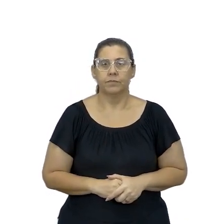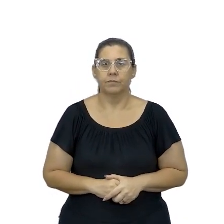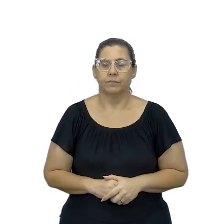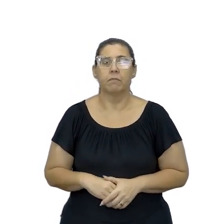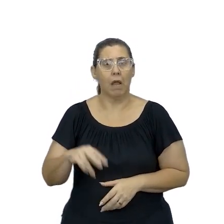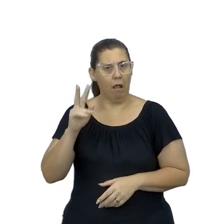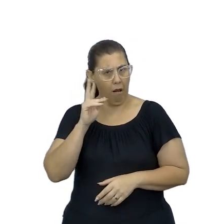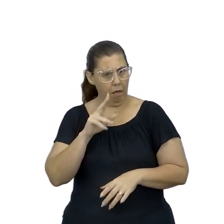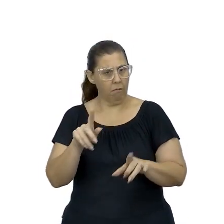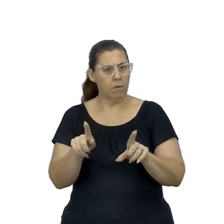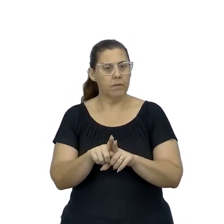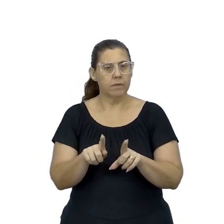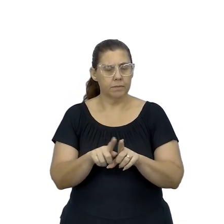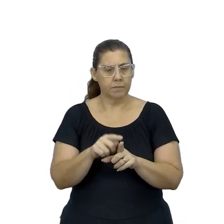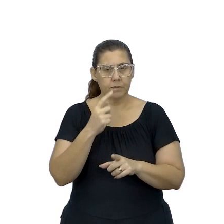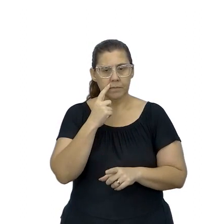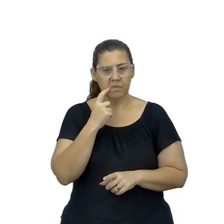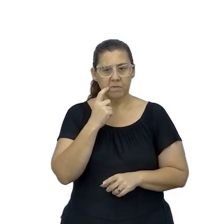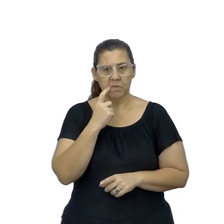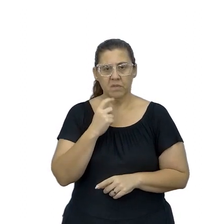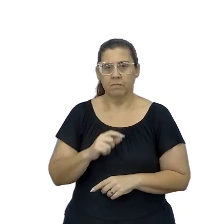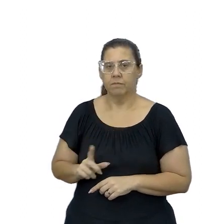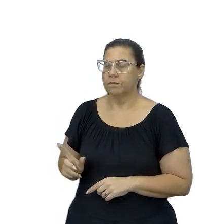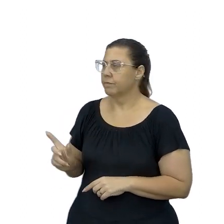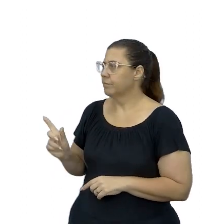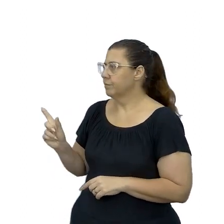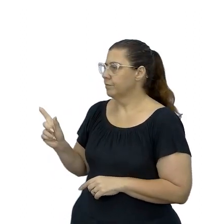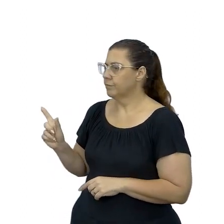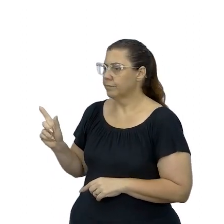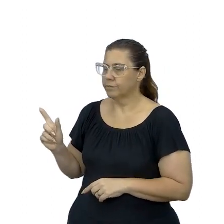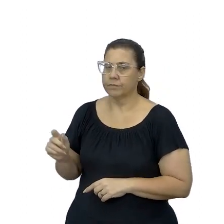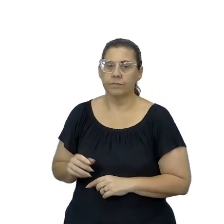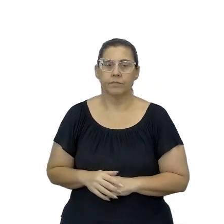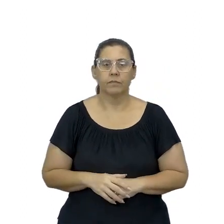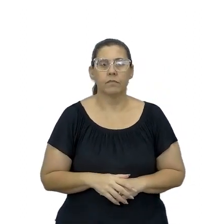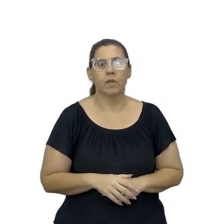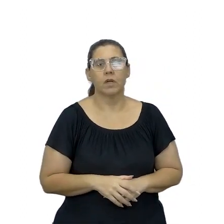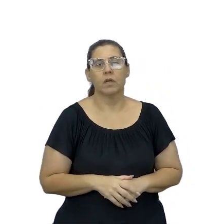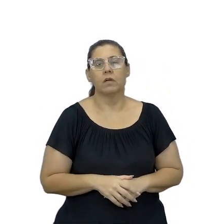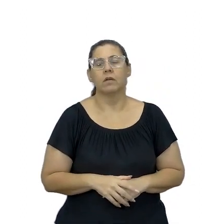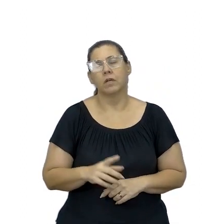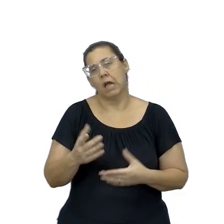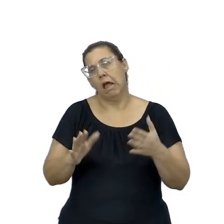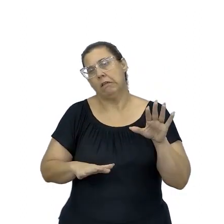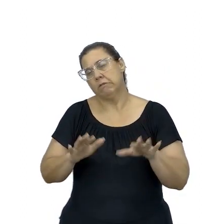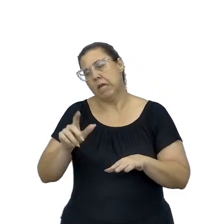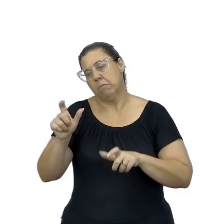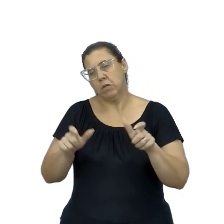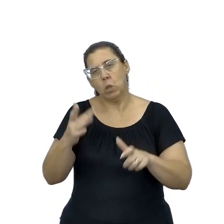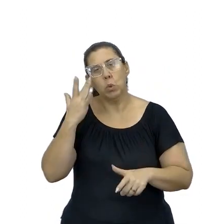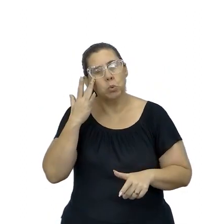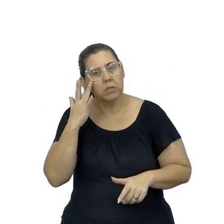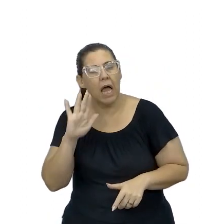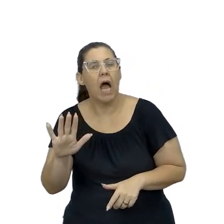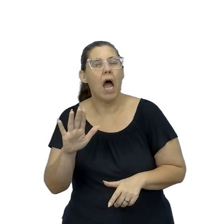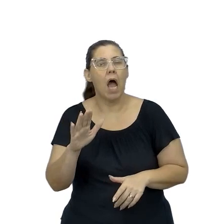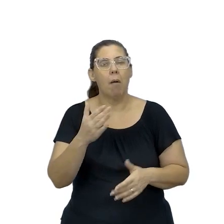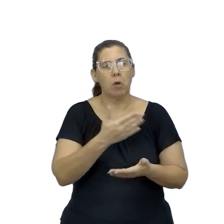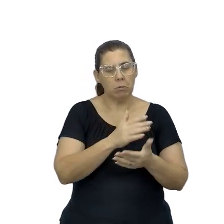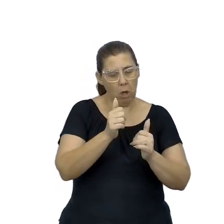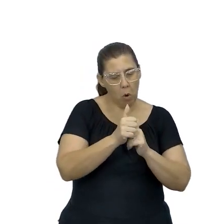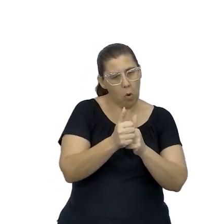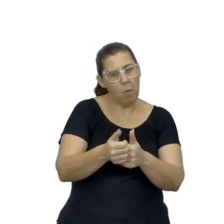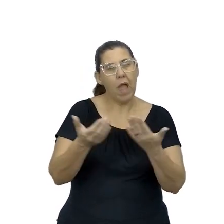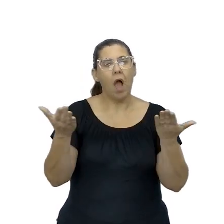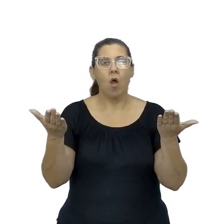Vale lembrar também, e aqui é um slide que eu vou trazer em todas as formações, porque a gente não sabe, às vezes o professor começou a acompanhar agora as